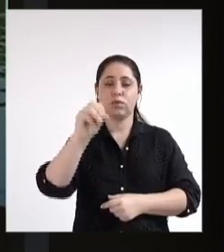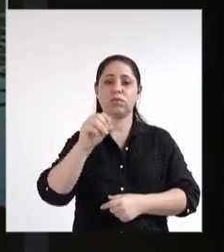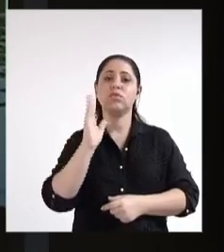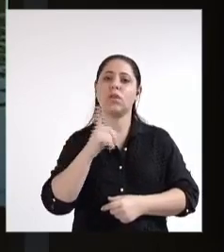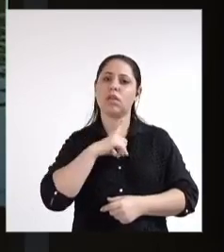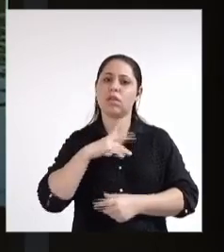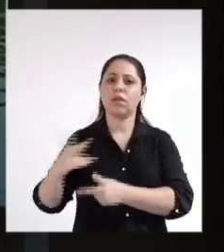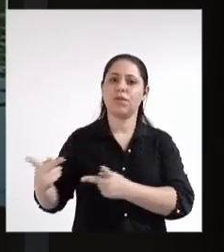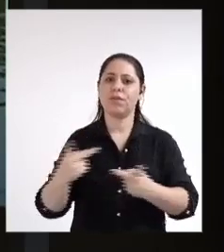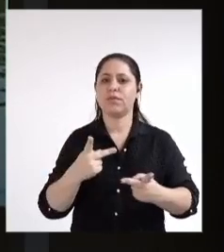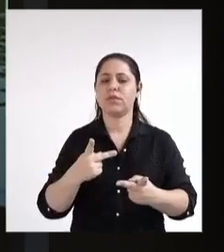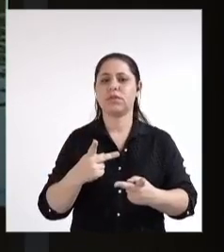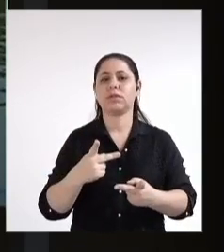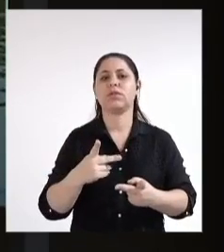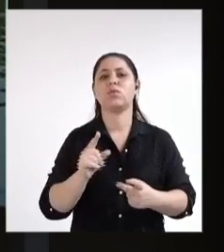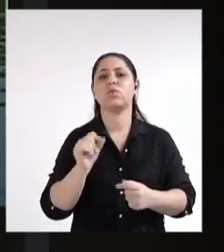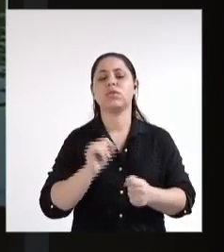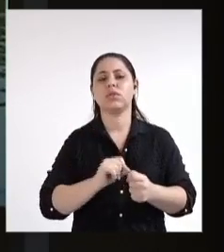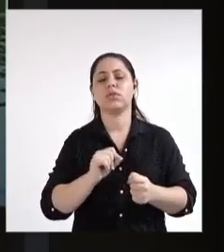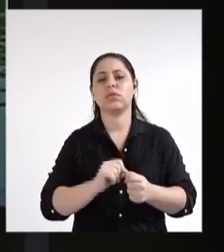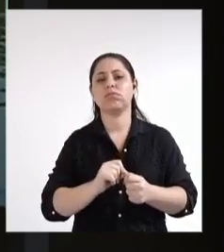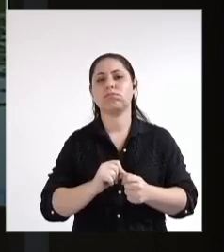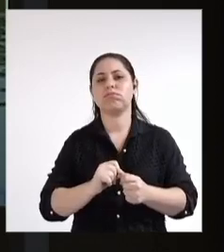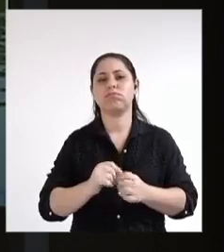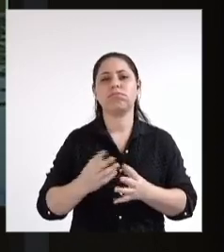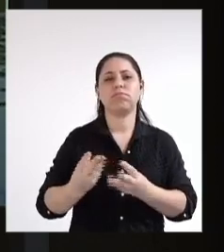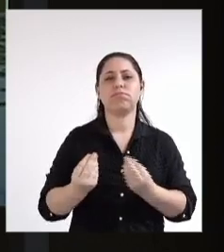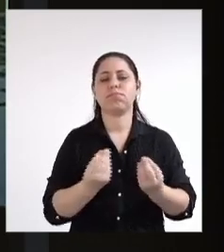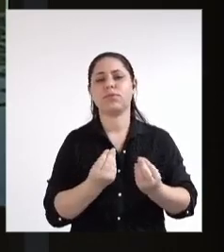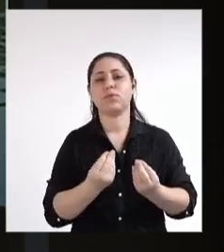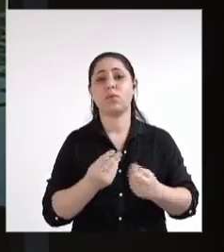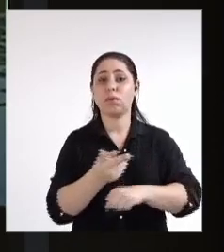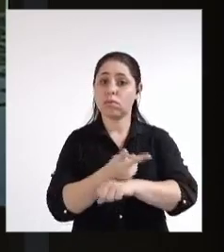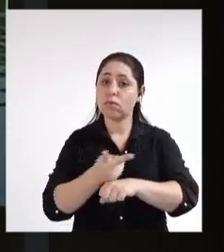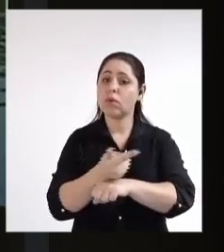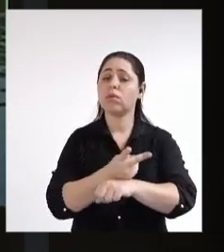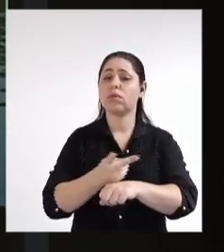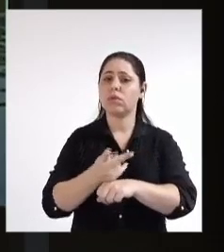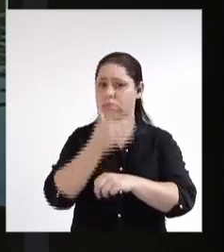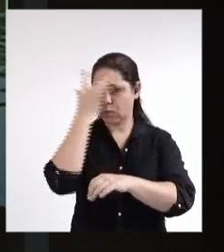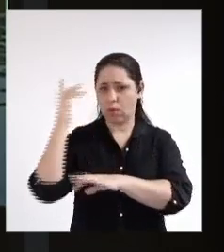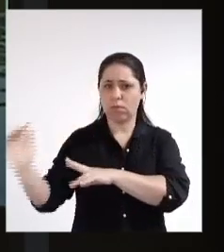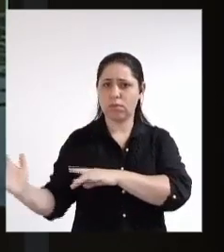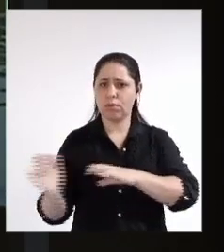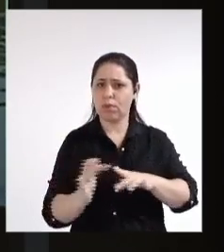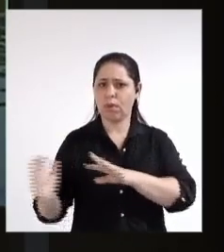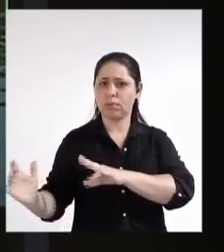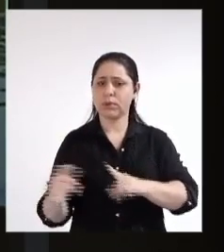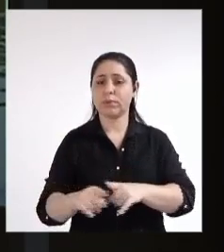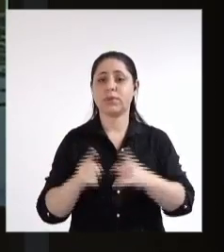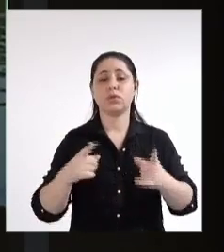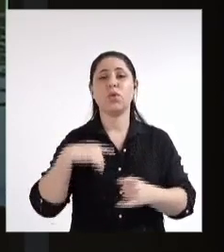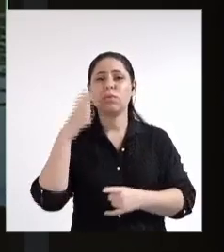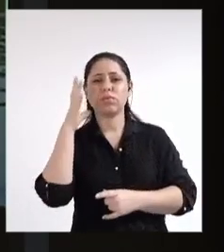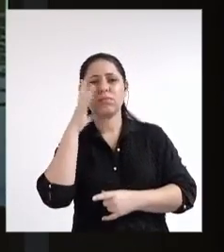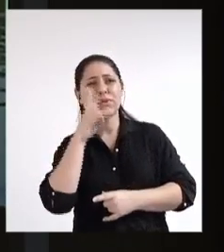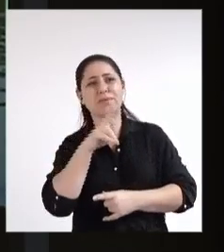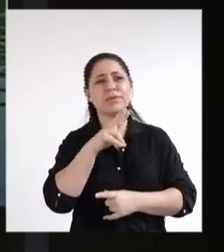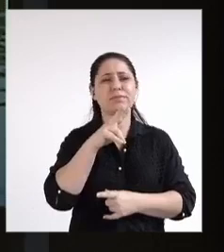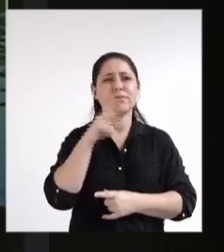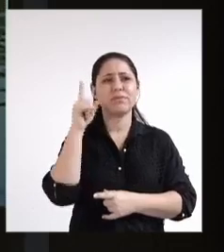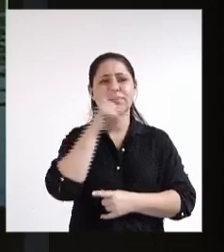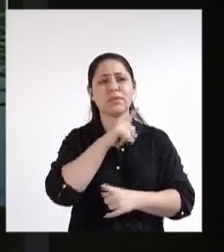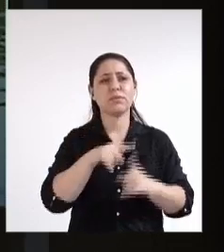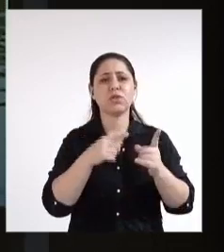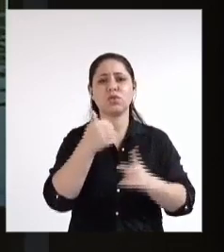é é com bastante é a procura é fluxo tá só que não dá pra ver bem mas são